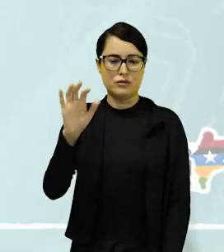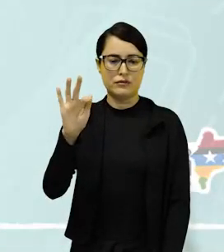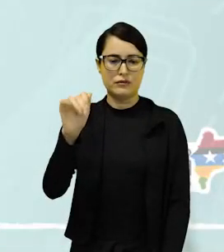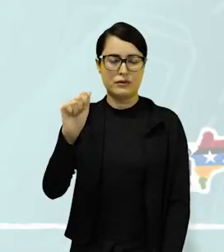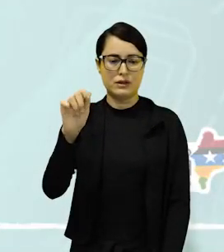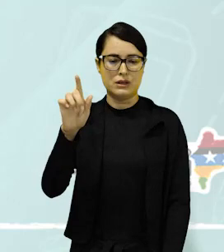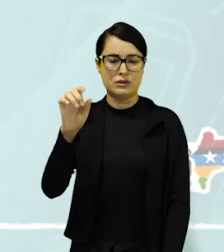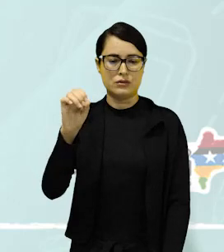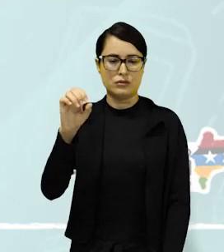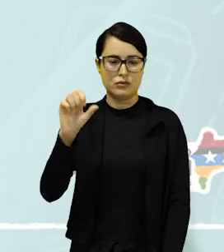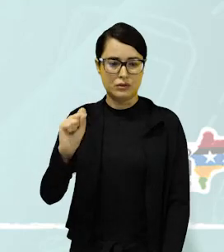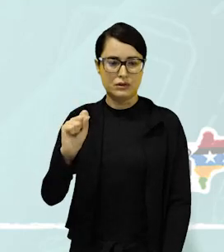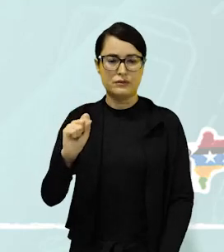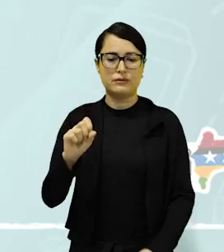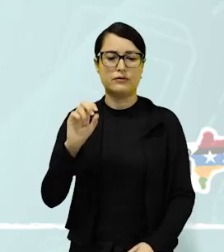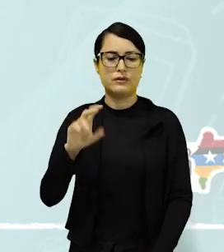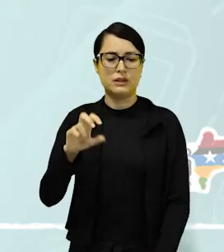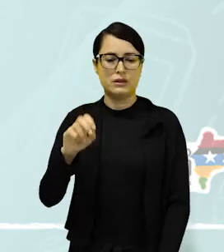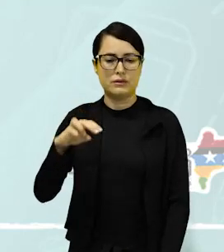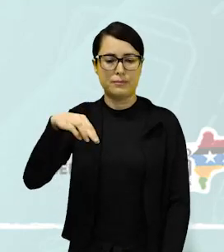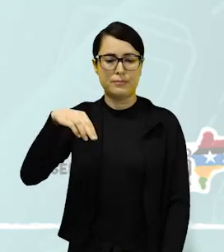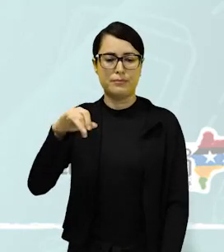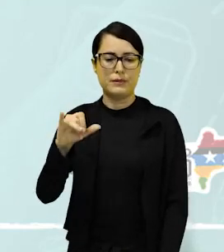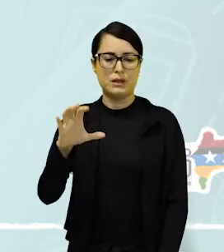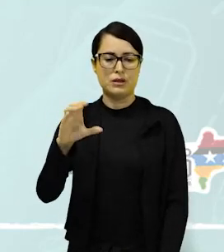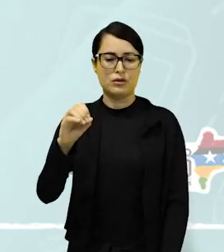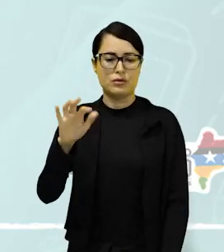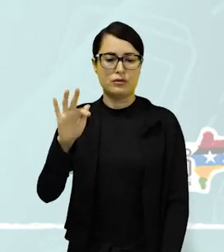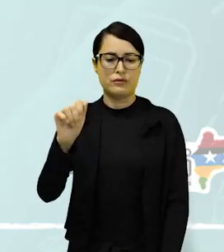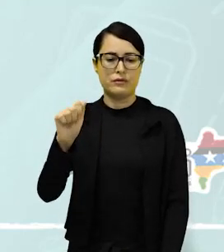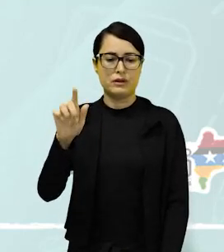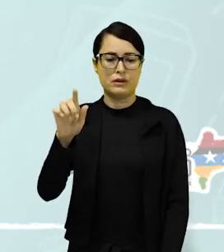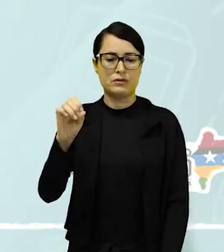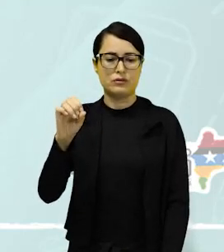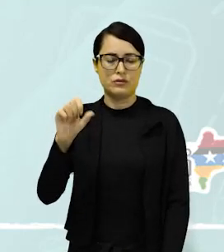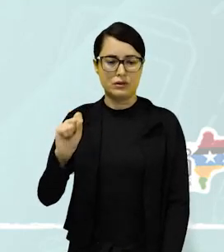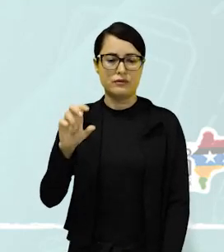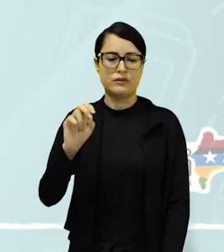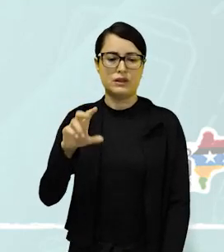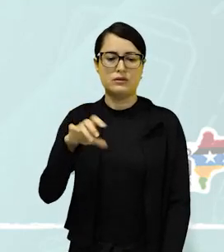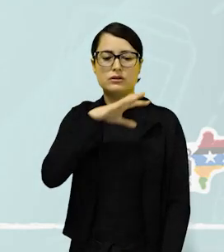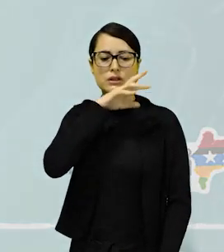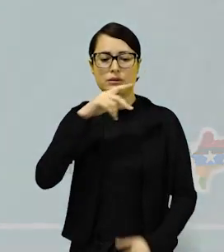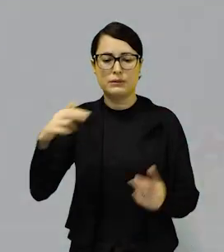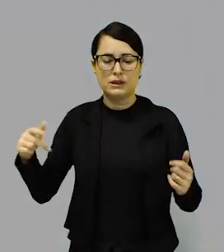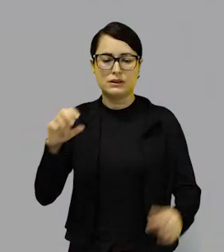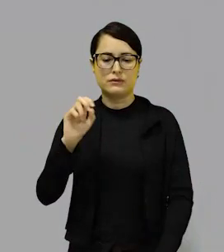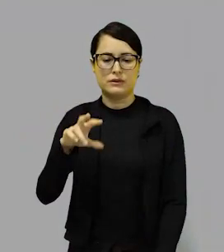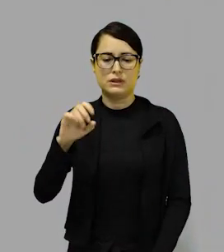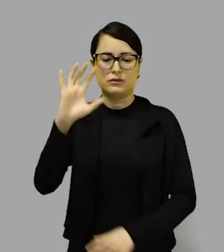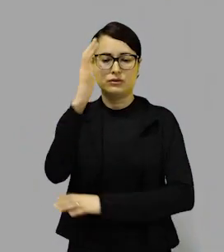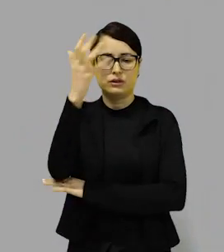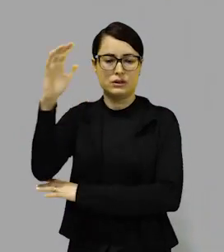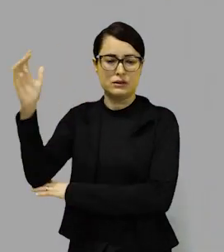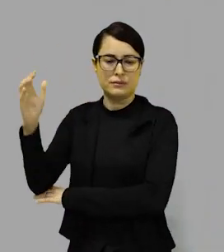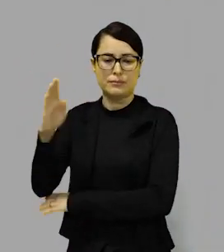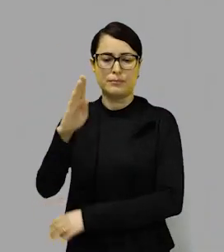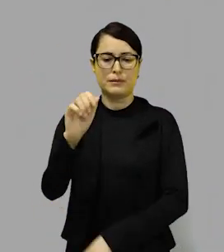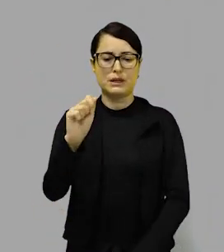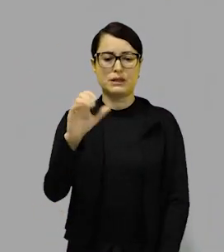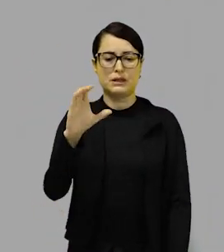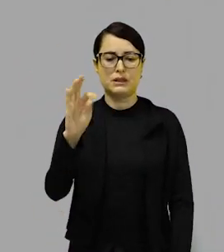a gente chama de micófagos, existem vírus de animais e vírus de plantas. O que são